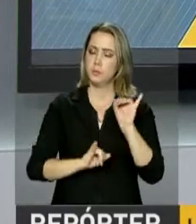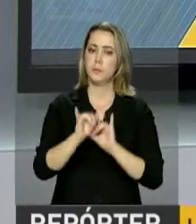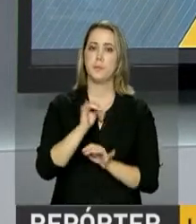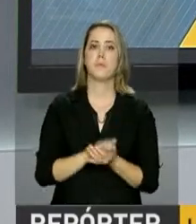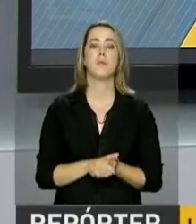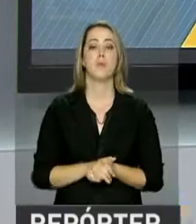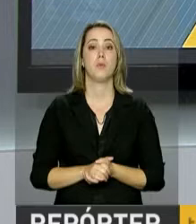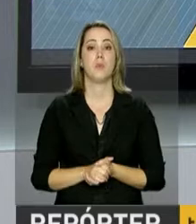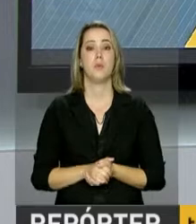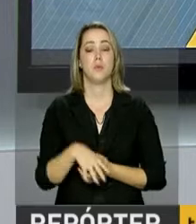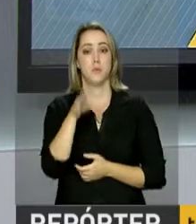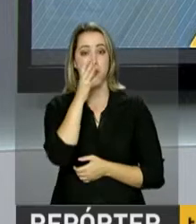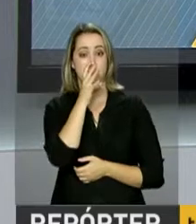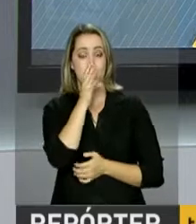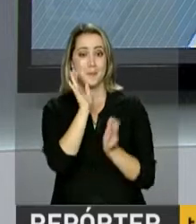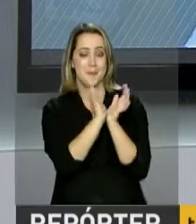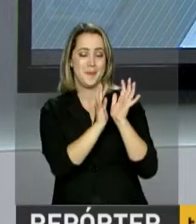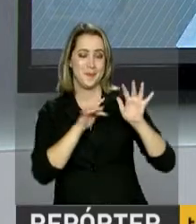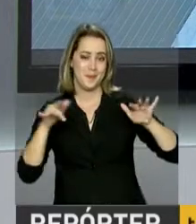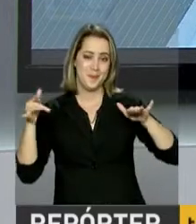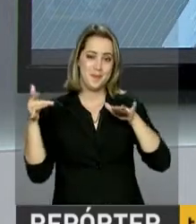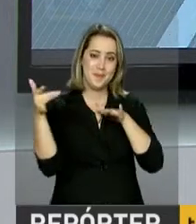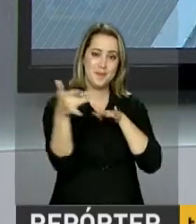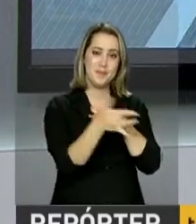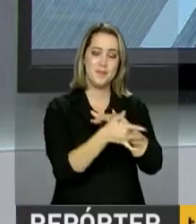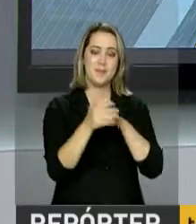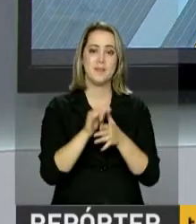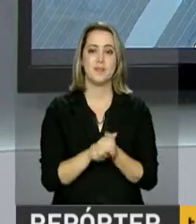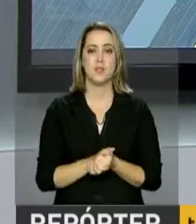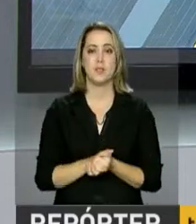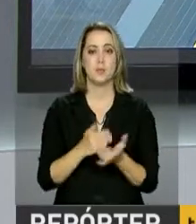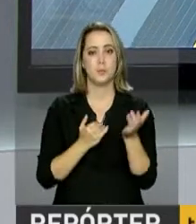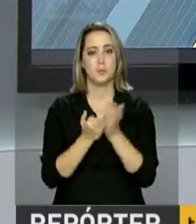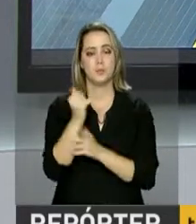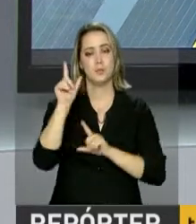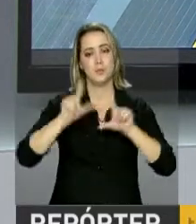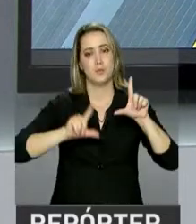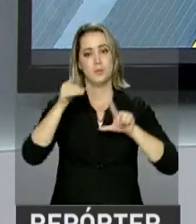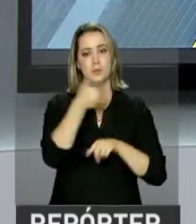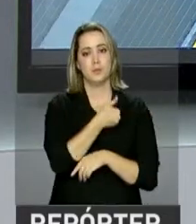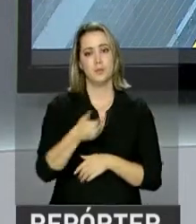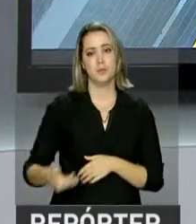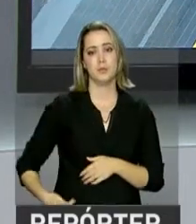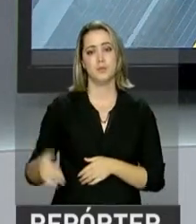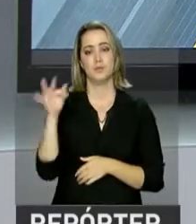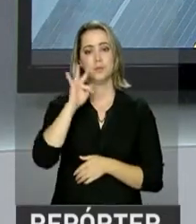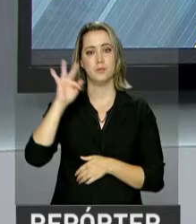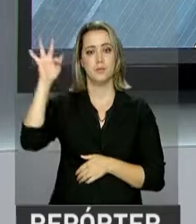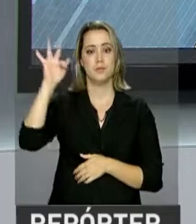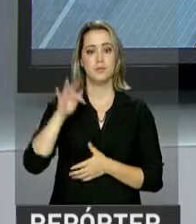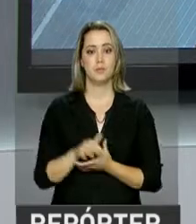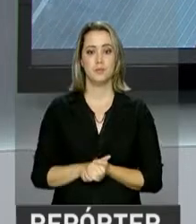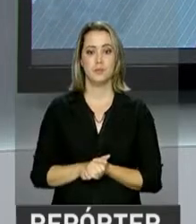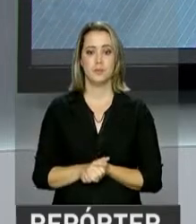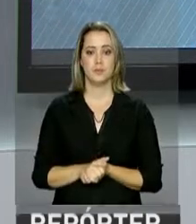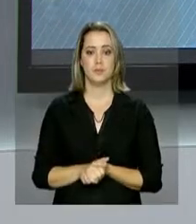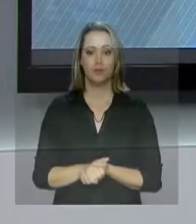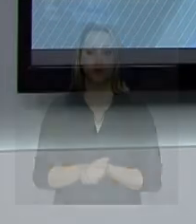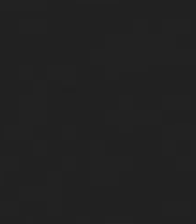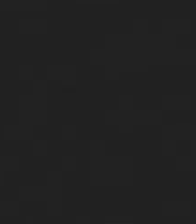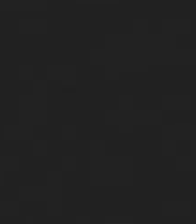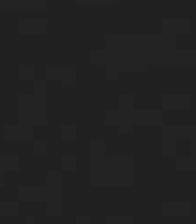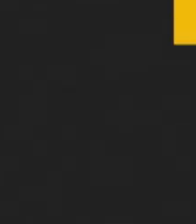informações com acompanha as novidades também pelas nossas redes sociais continue com a gente aqui na nbr a tv do governo federal